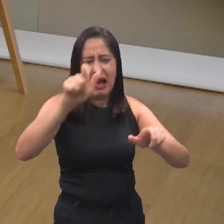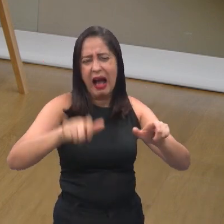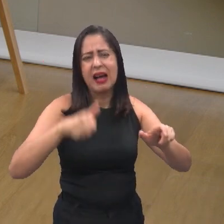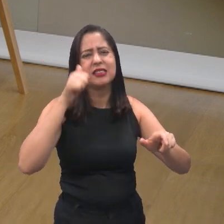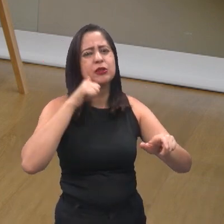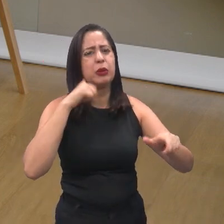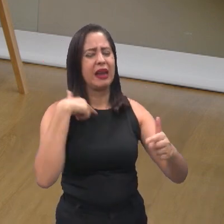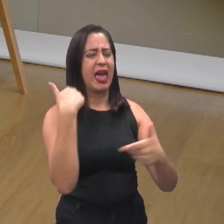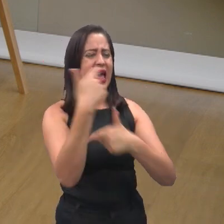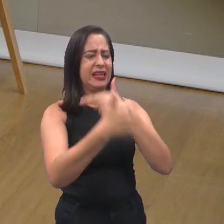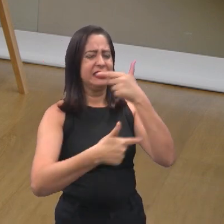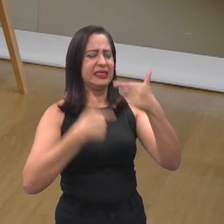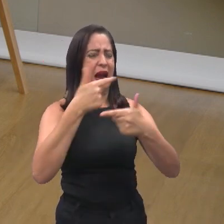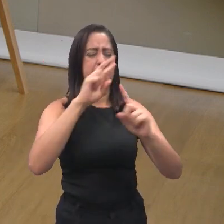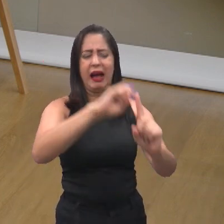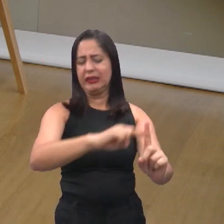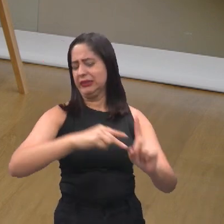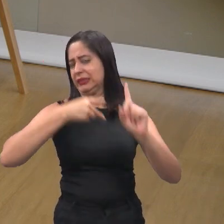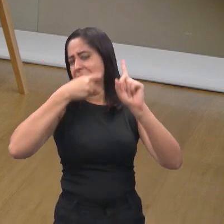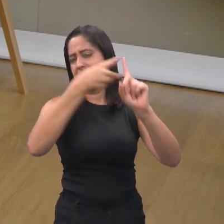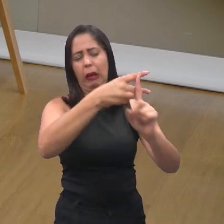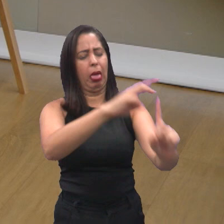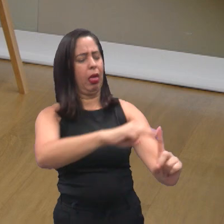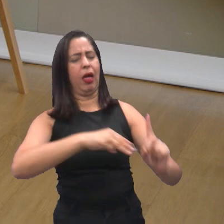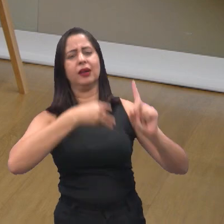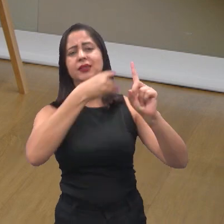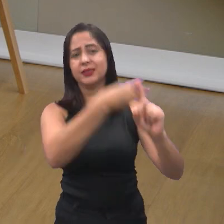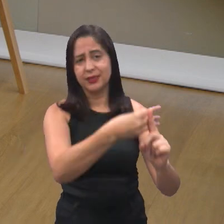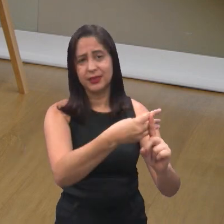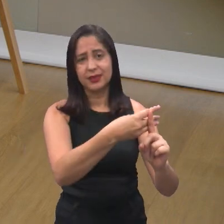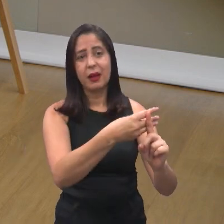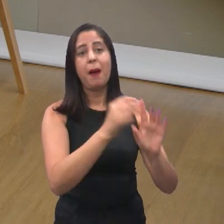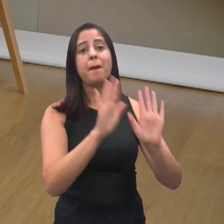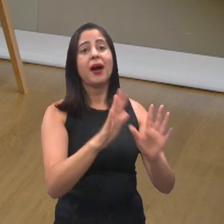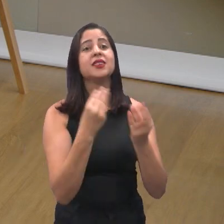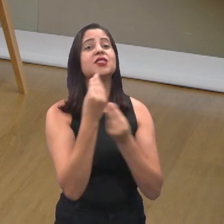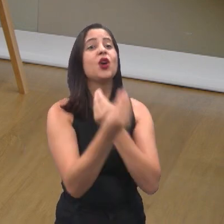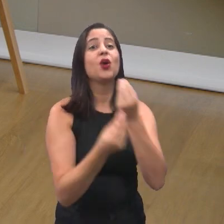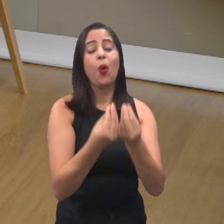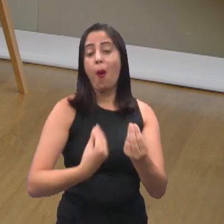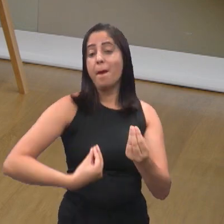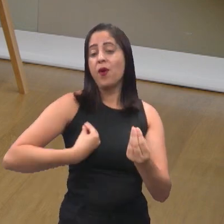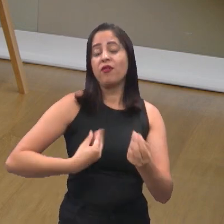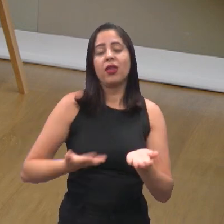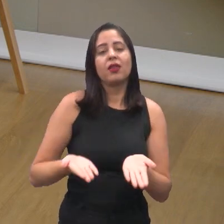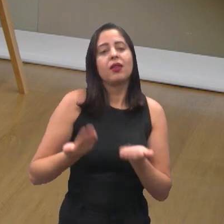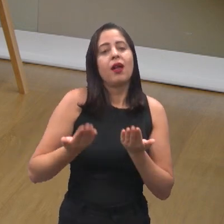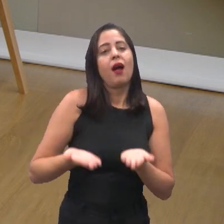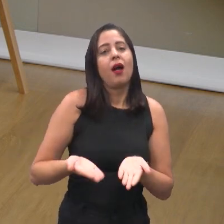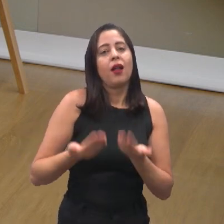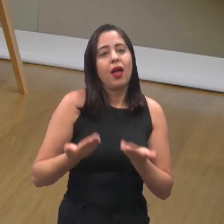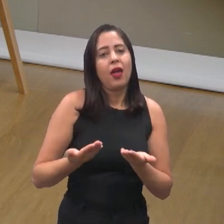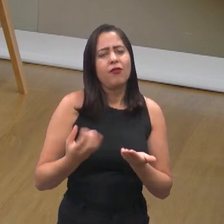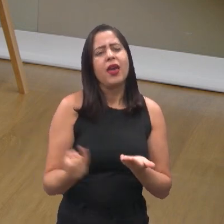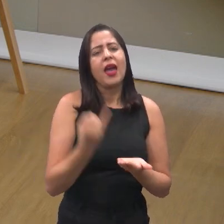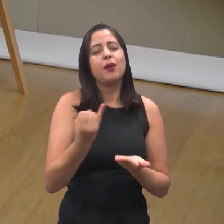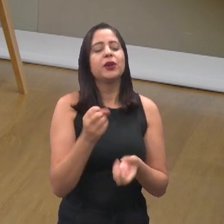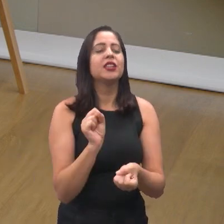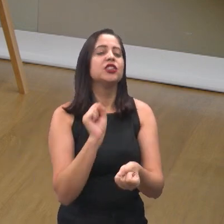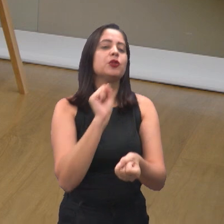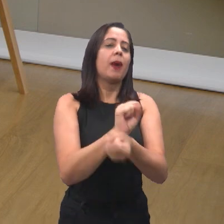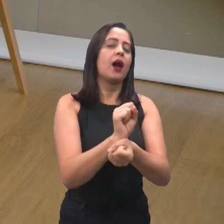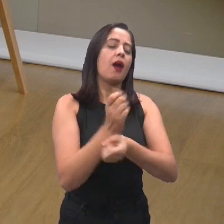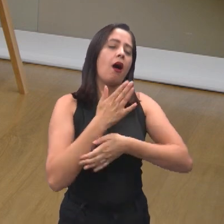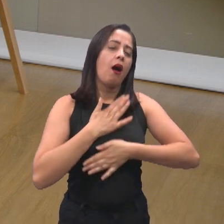programa inteiro. Isso. Mas como trazer mais leveza para essas inúmeras funções? É importante parar, tirar um tempinho pra gente?